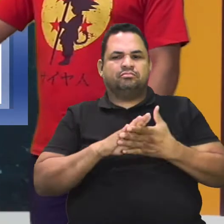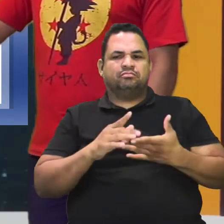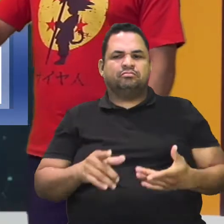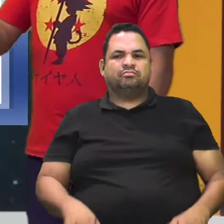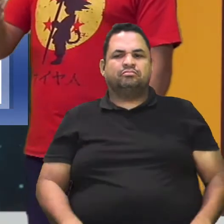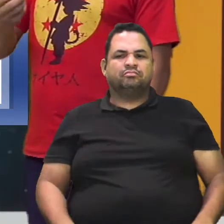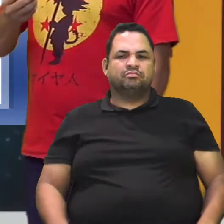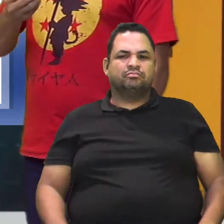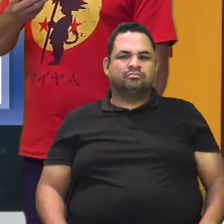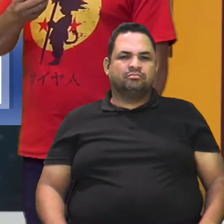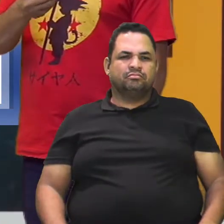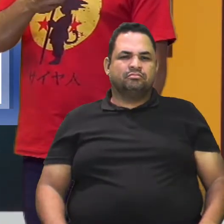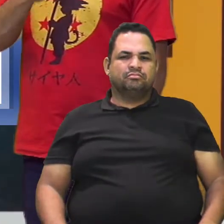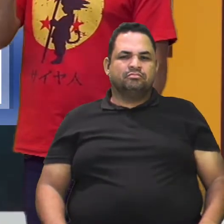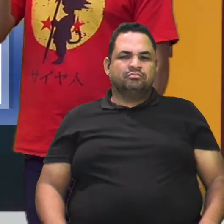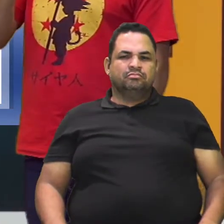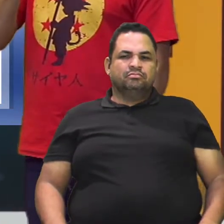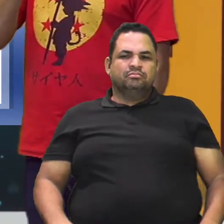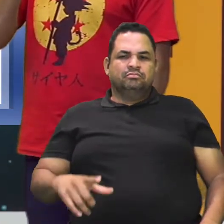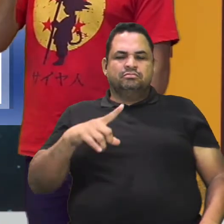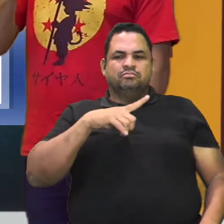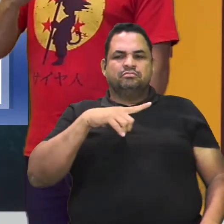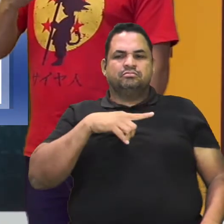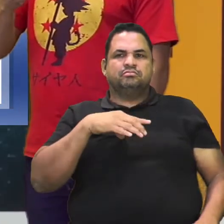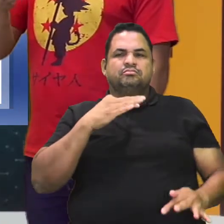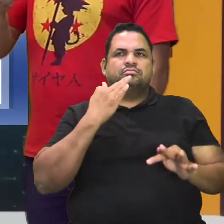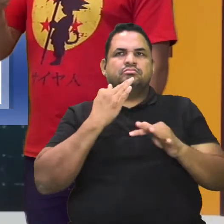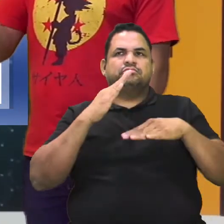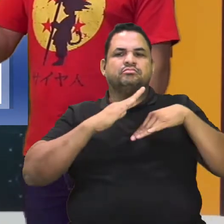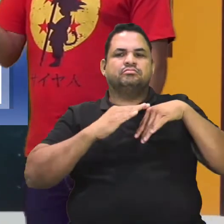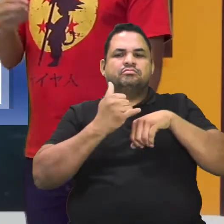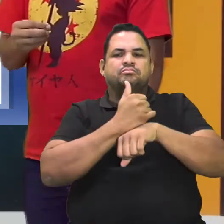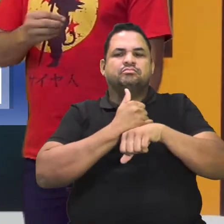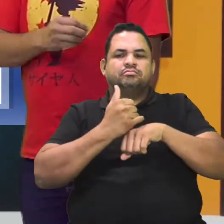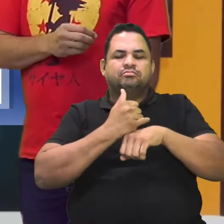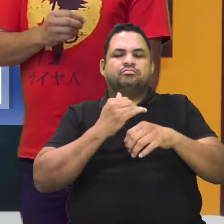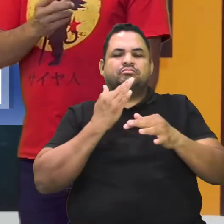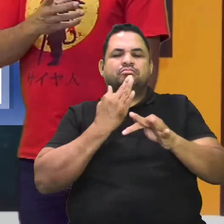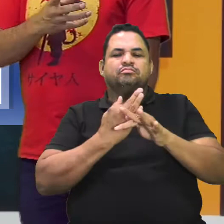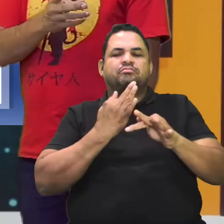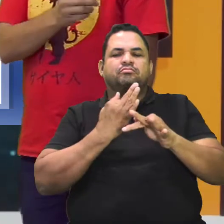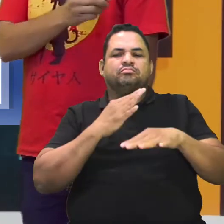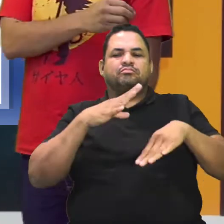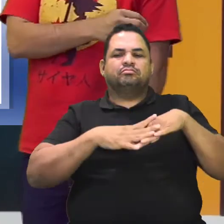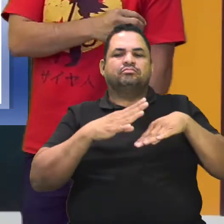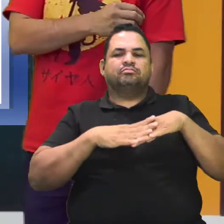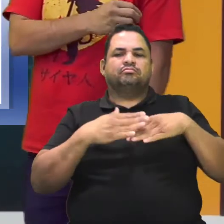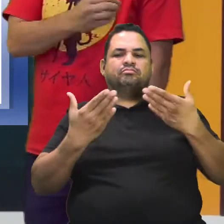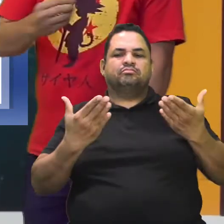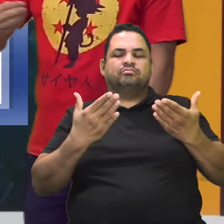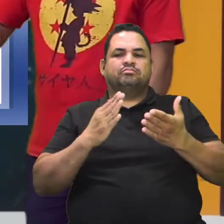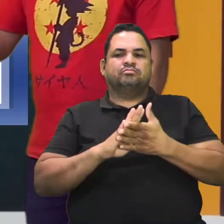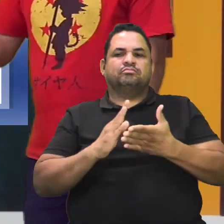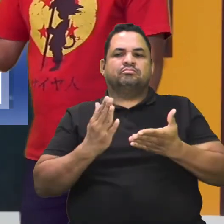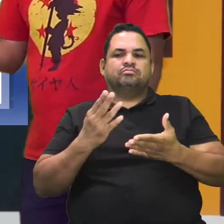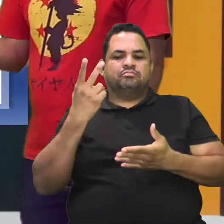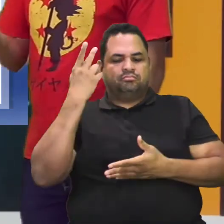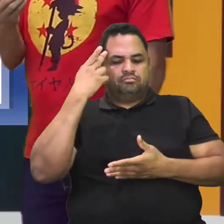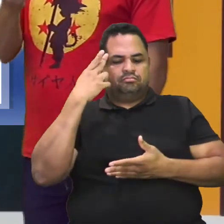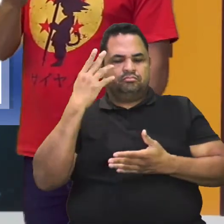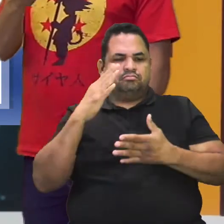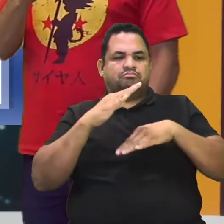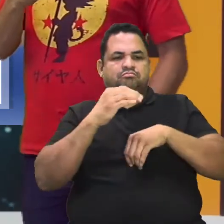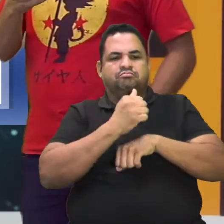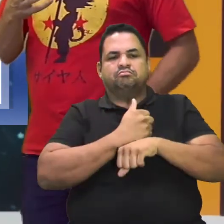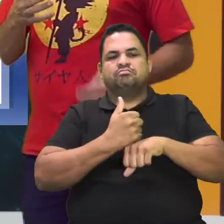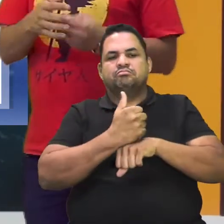até um grande físico aí, matemático também, por sinal, todo matemático geralmente é físico